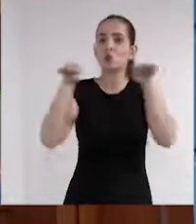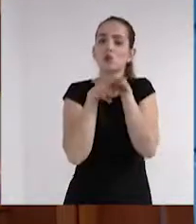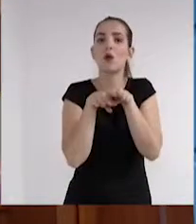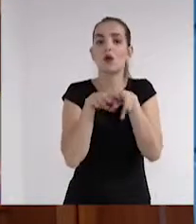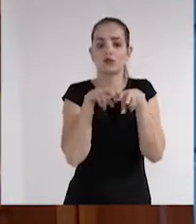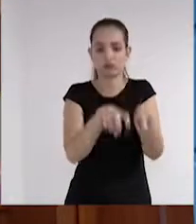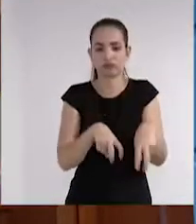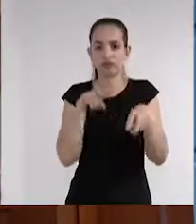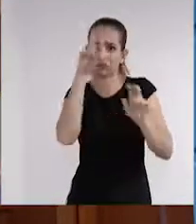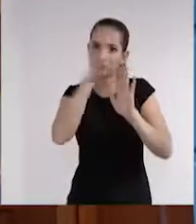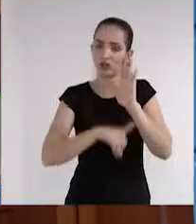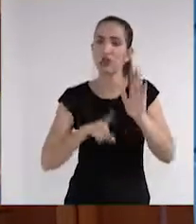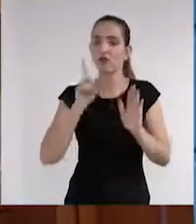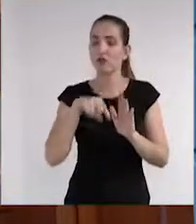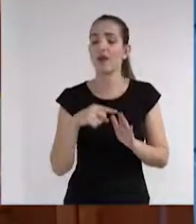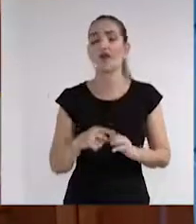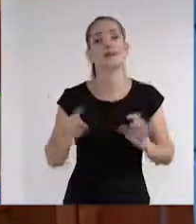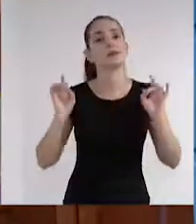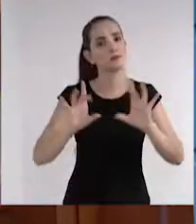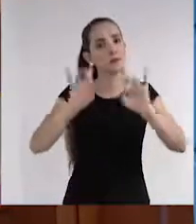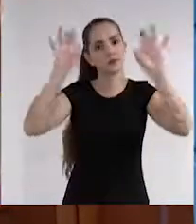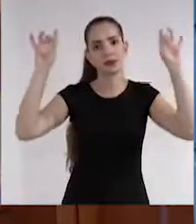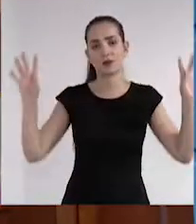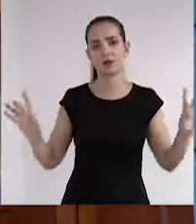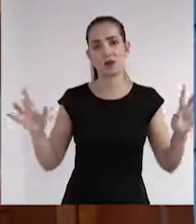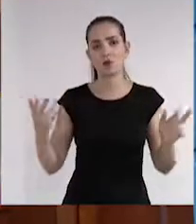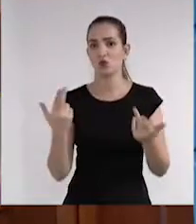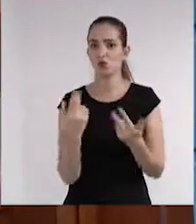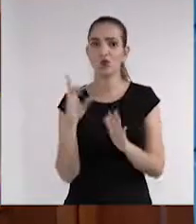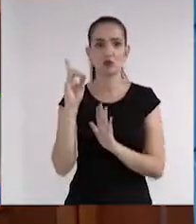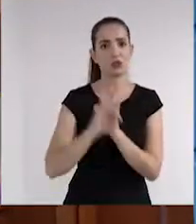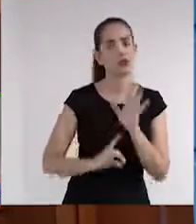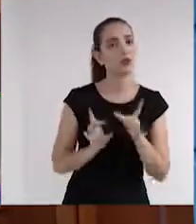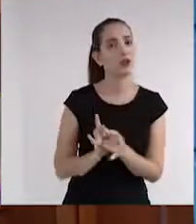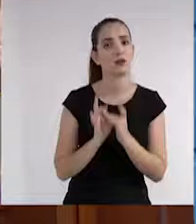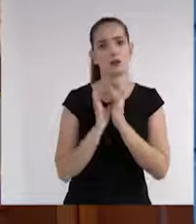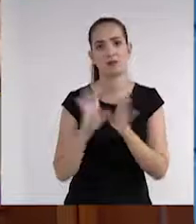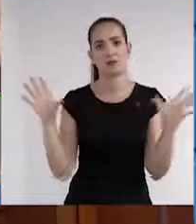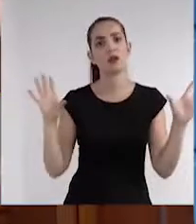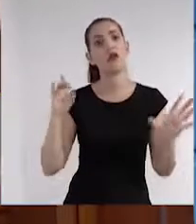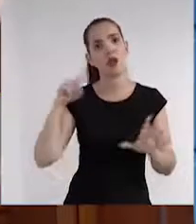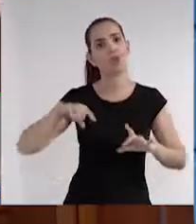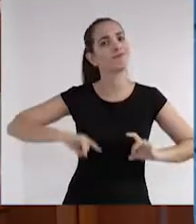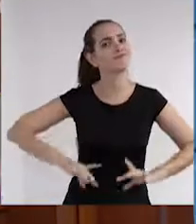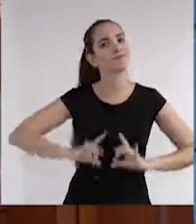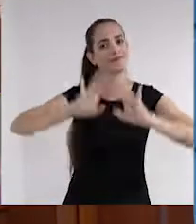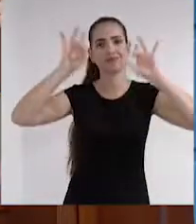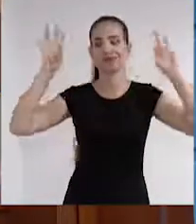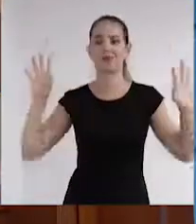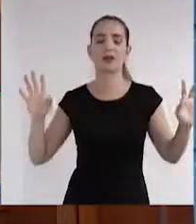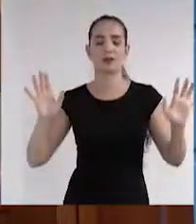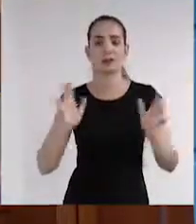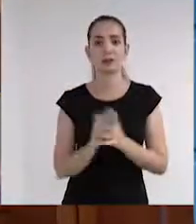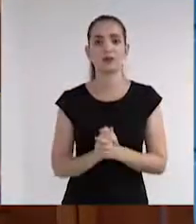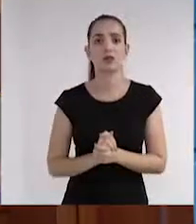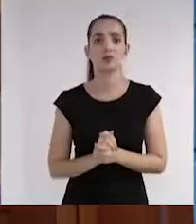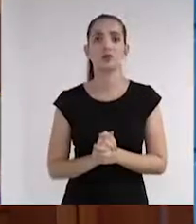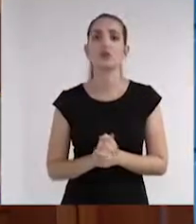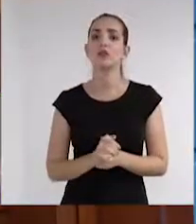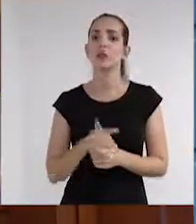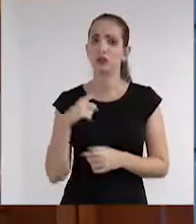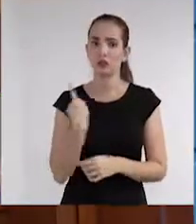sagrado. É sagrado, assim como o direito à liberdade. É sagrado. Como a presunção